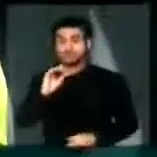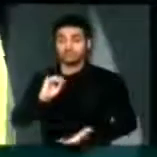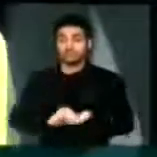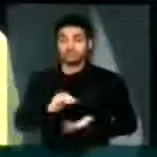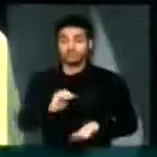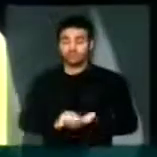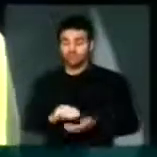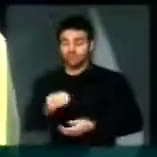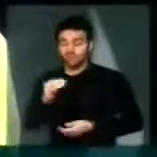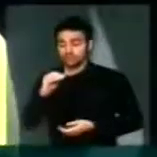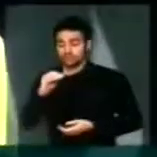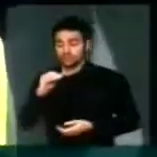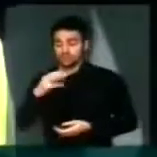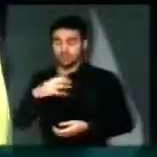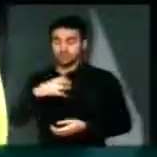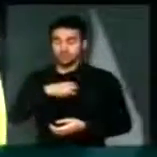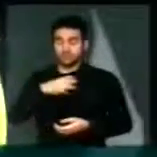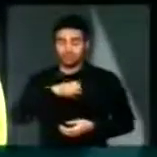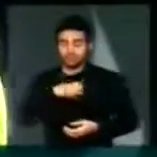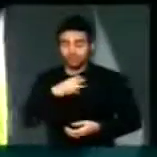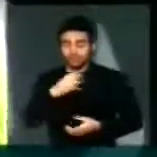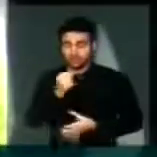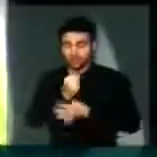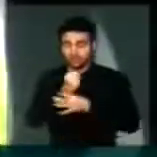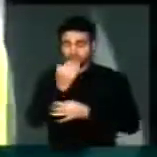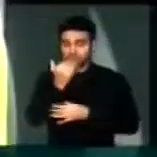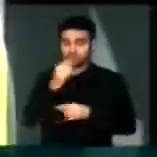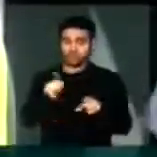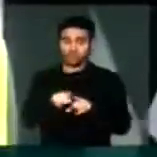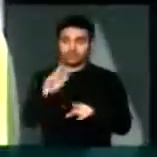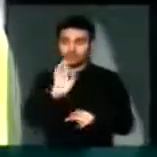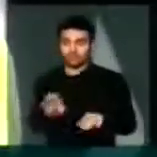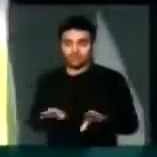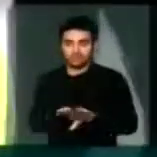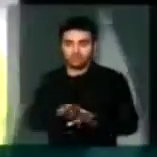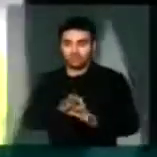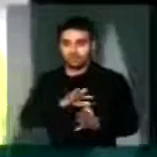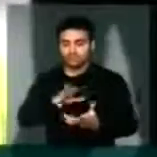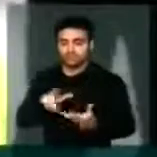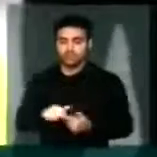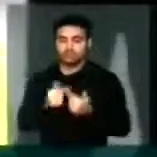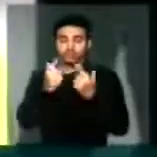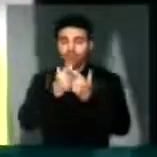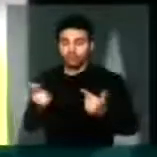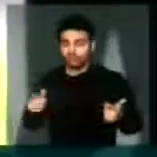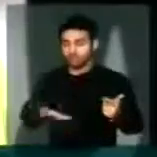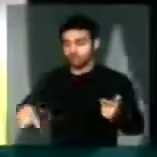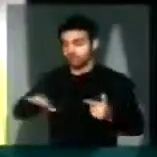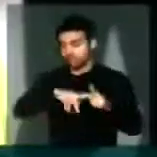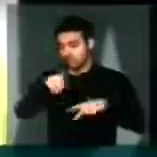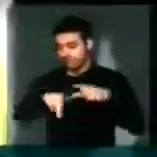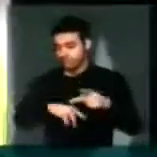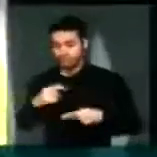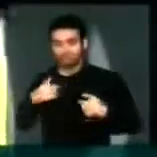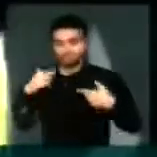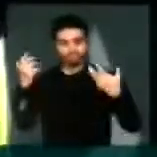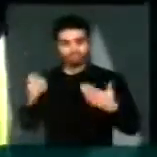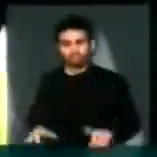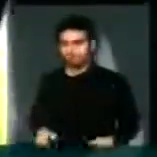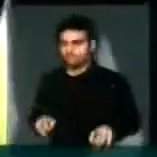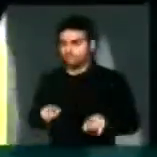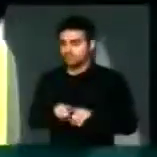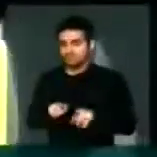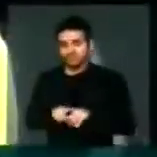segurança alimentar do Brasil e do mundo. Felizmente, setores do povo brasileiro resistem a